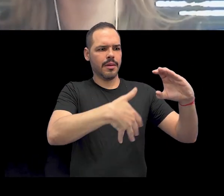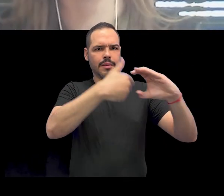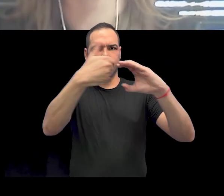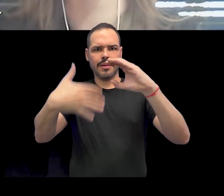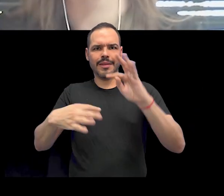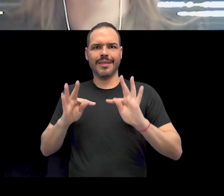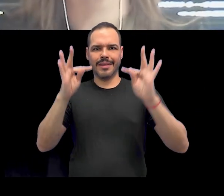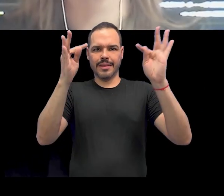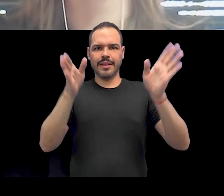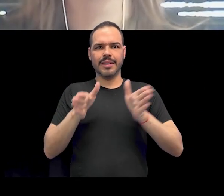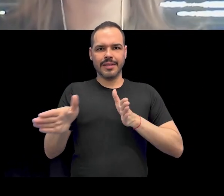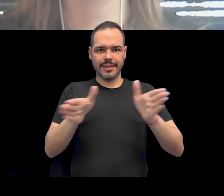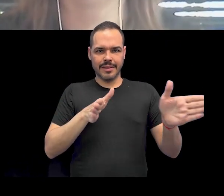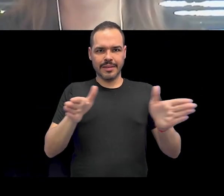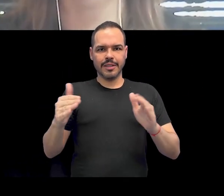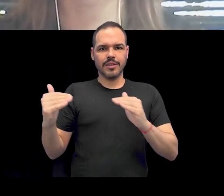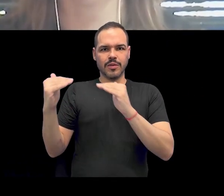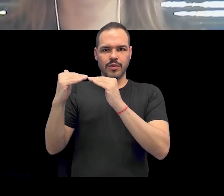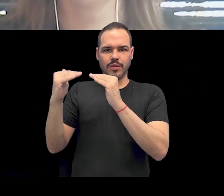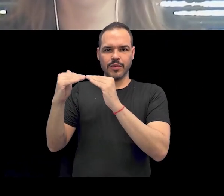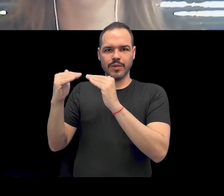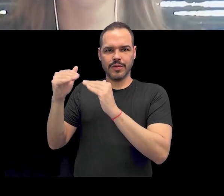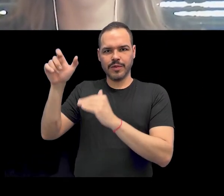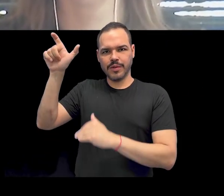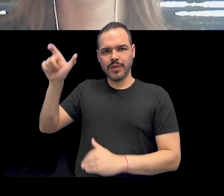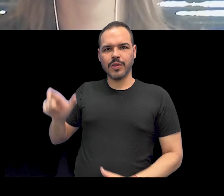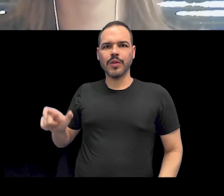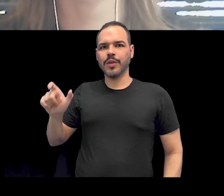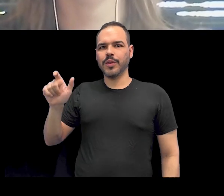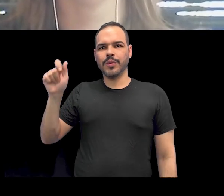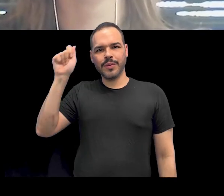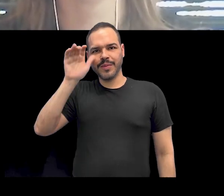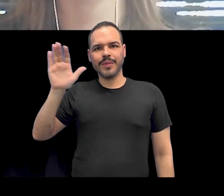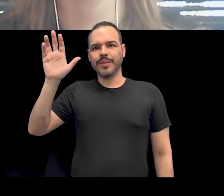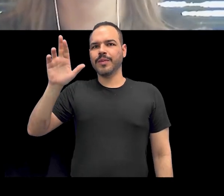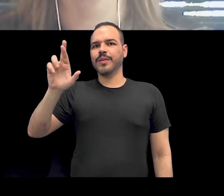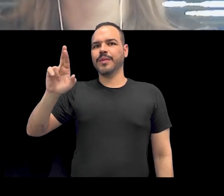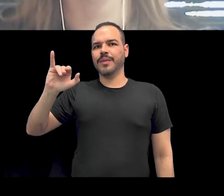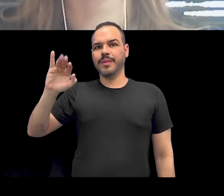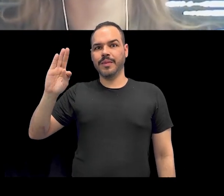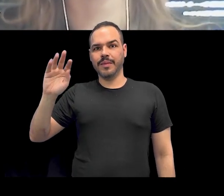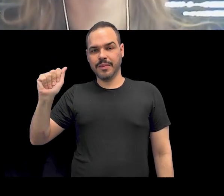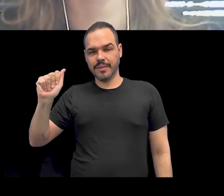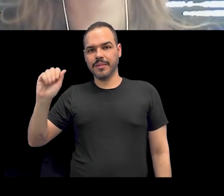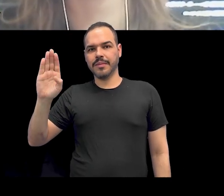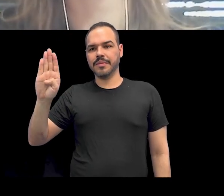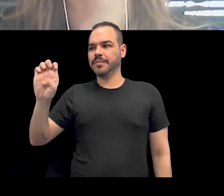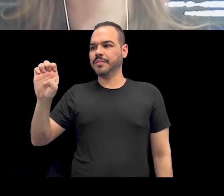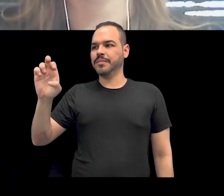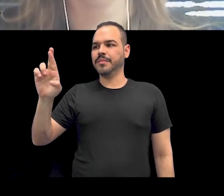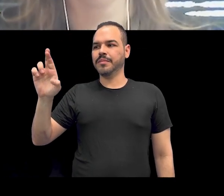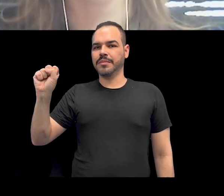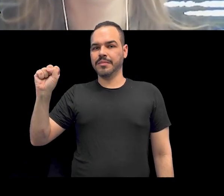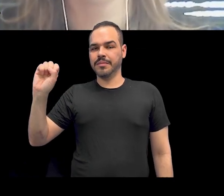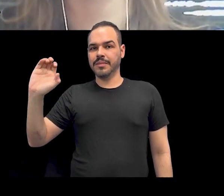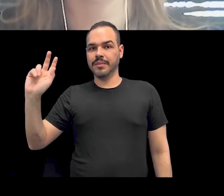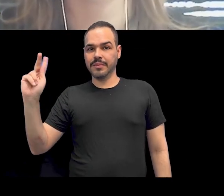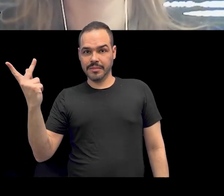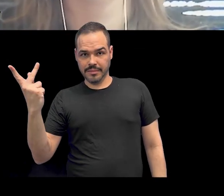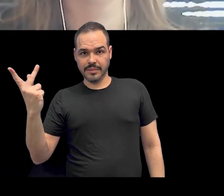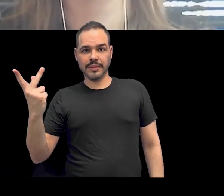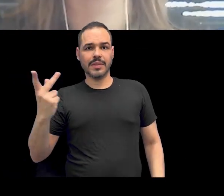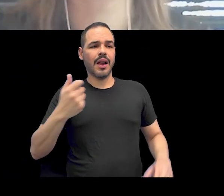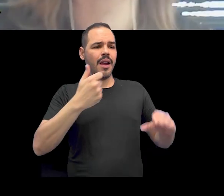assistiva. Então, conforme o seu guia, né, as categorias da tecnologia assistiva, segundo a Rita Best, as características de um serviço de